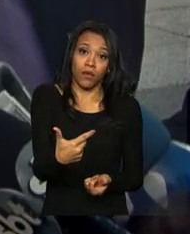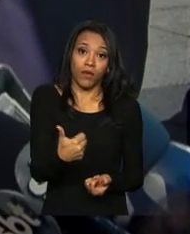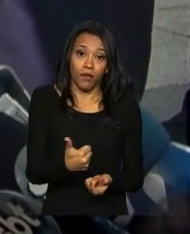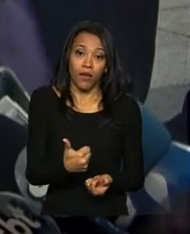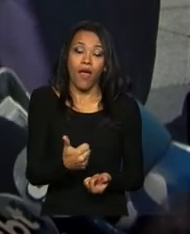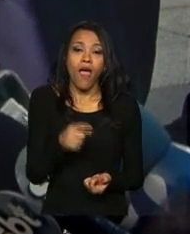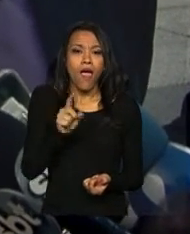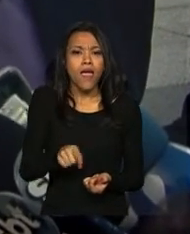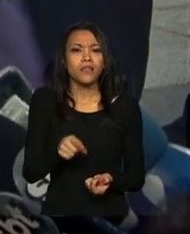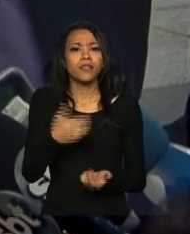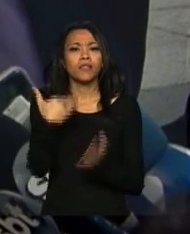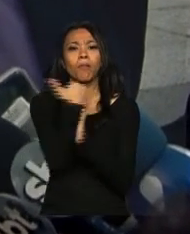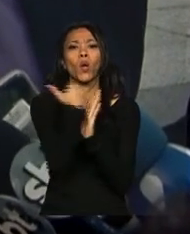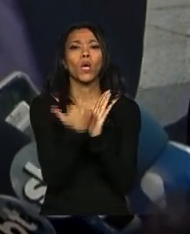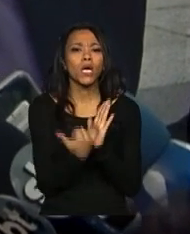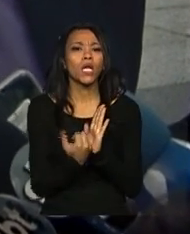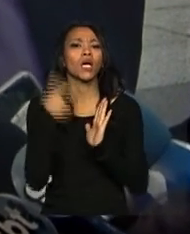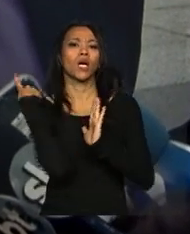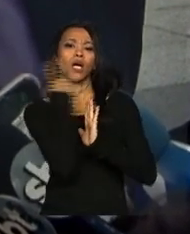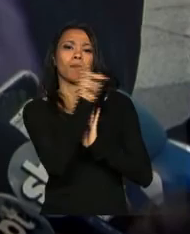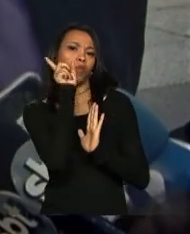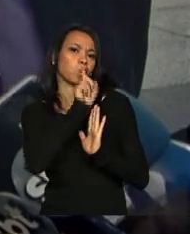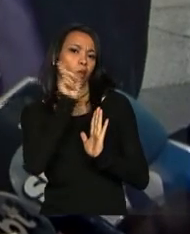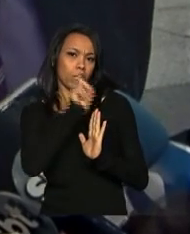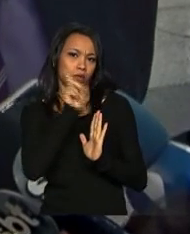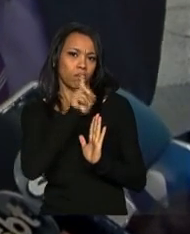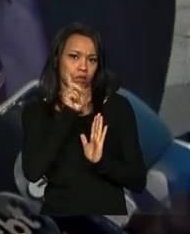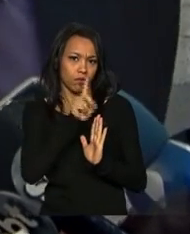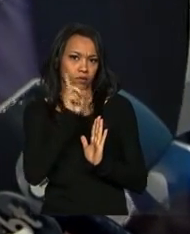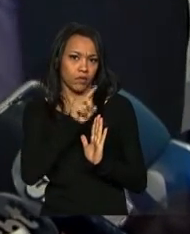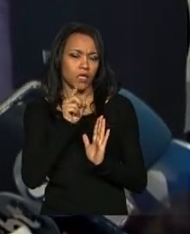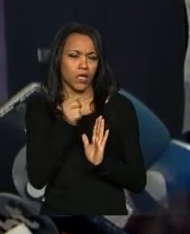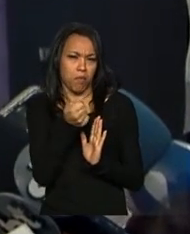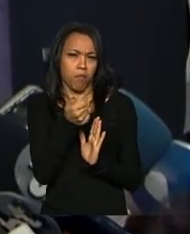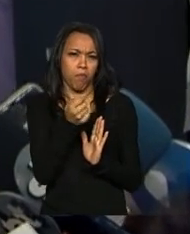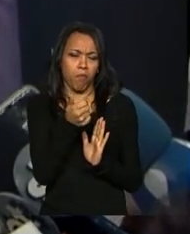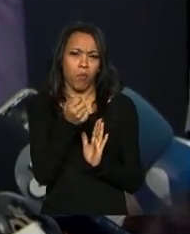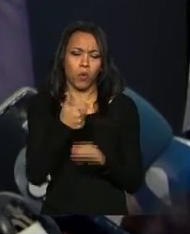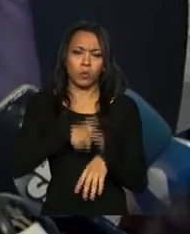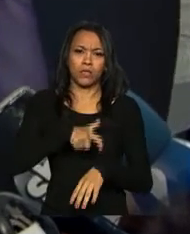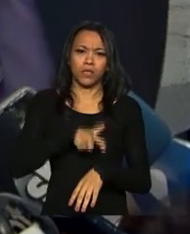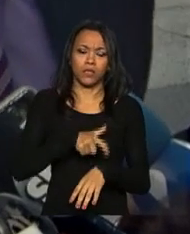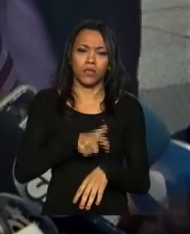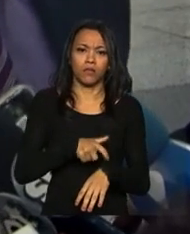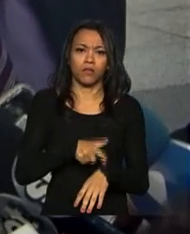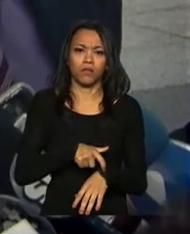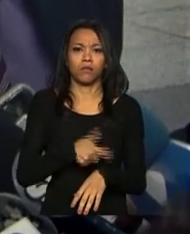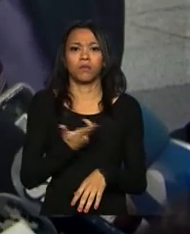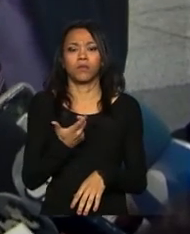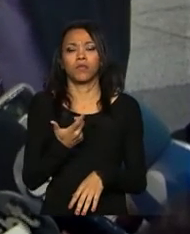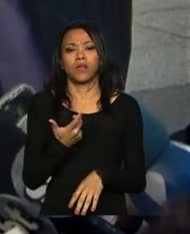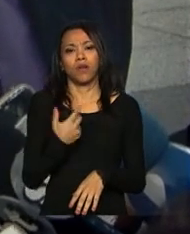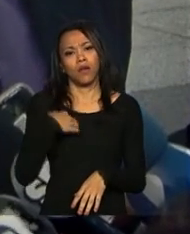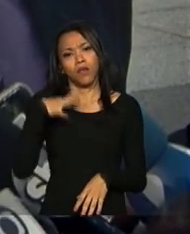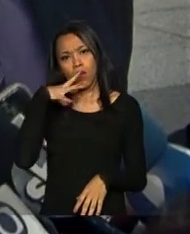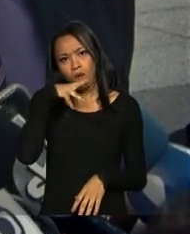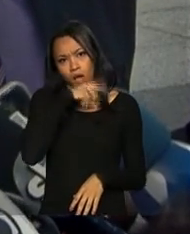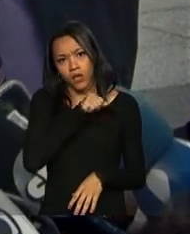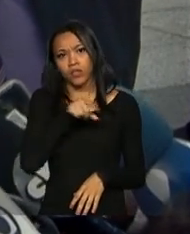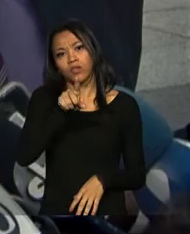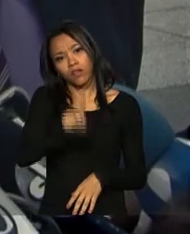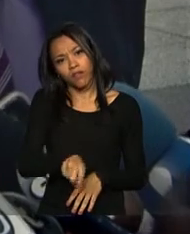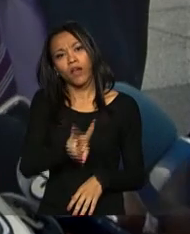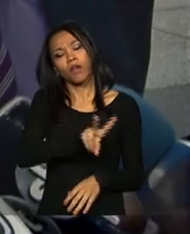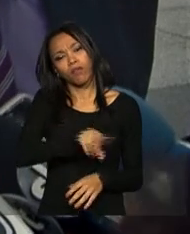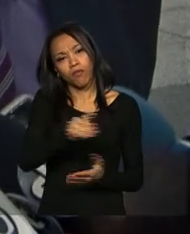esse programa americano Global Entry, que eu acho que esse, em pouco tempo, pelas posições que temos e que chegamos, acho que mais